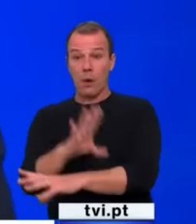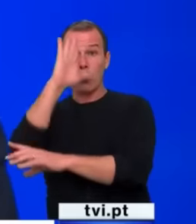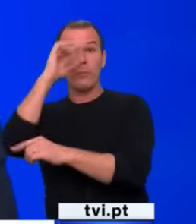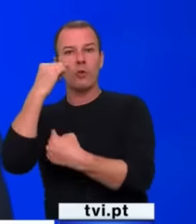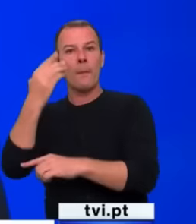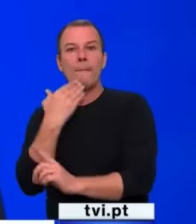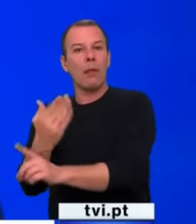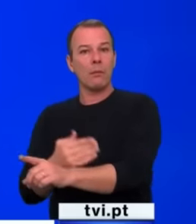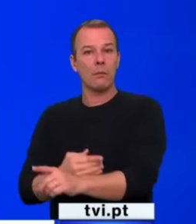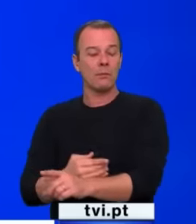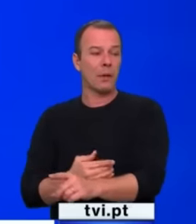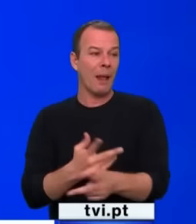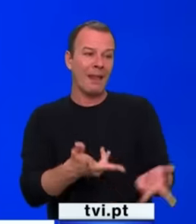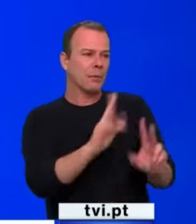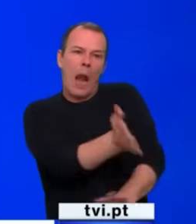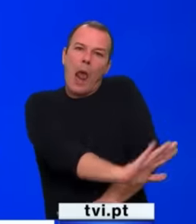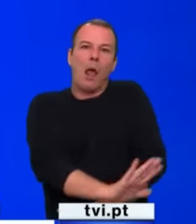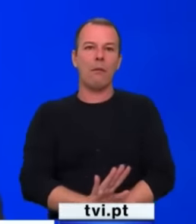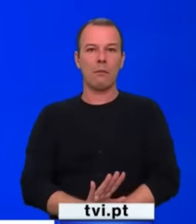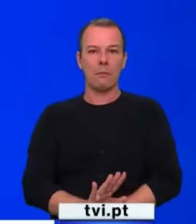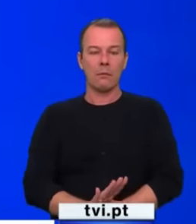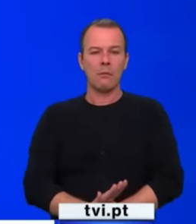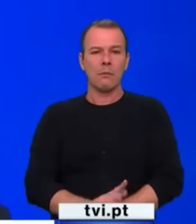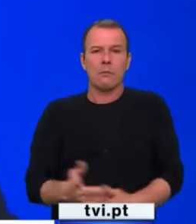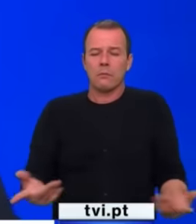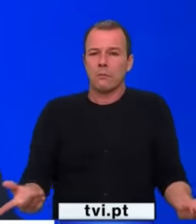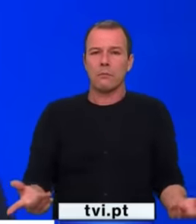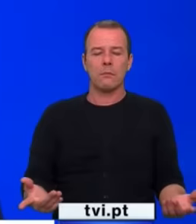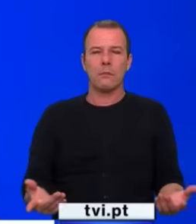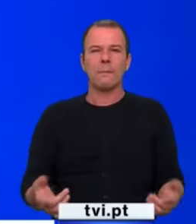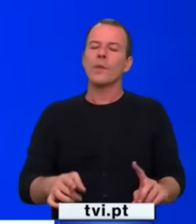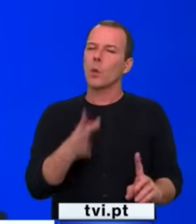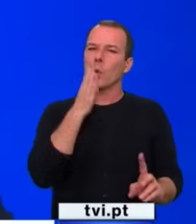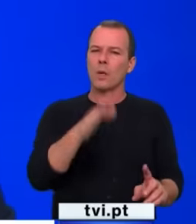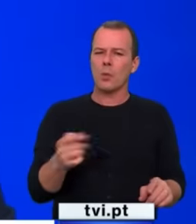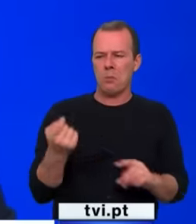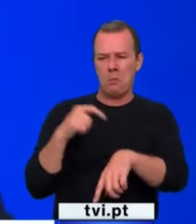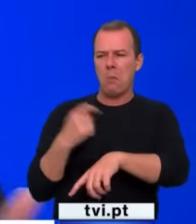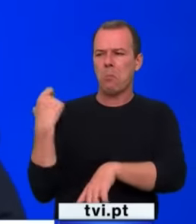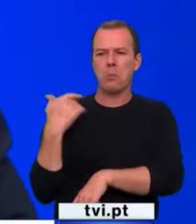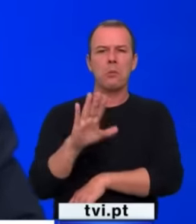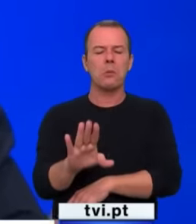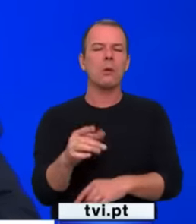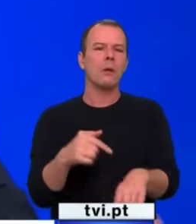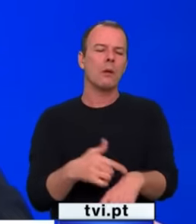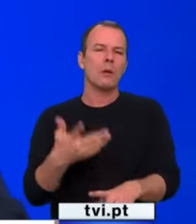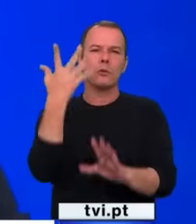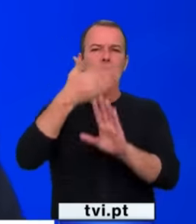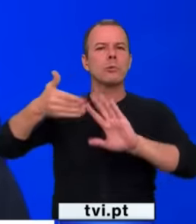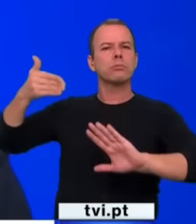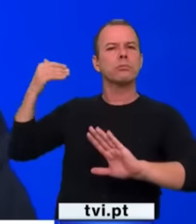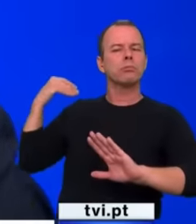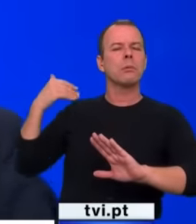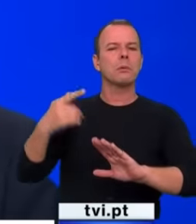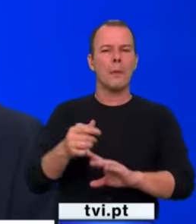Público, libertar estes arguídos e até é muito claro na expressão que utiliza de não haver indiciação. Eu recordo, eu disse isto há pouco, que ainda há uns dias atrás